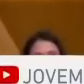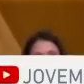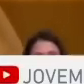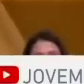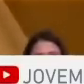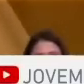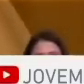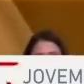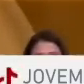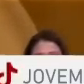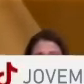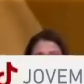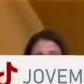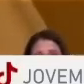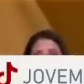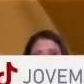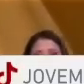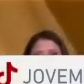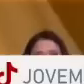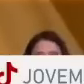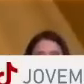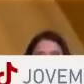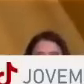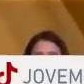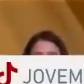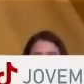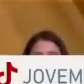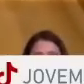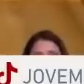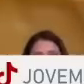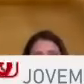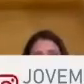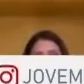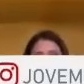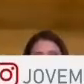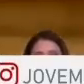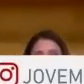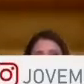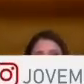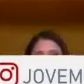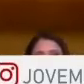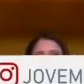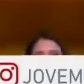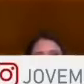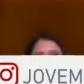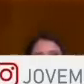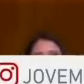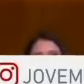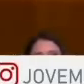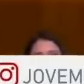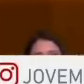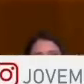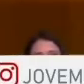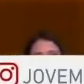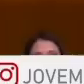virtual da corte, modalidade na qual não há votação presencial. Embora esse decreto de 2019 não esteja mais em